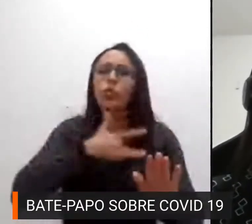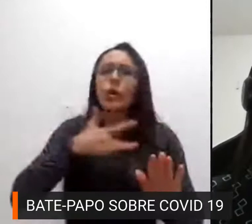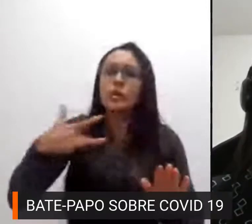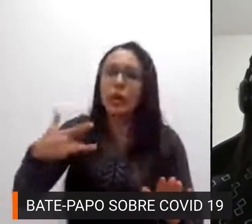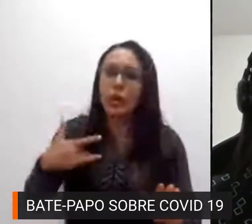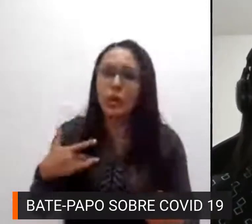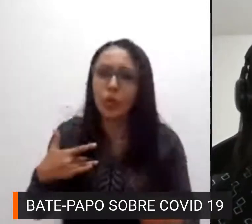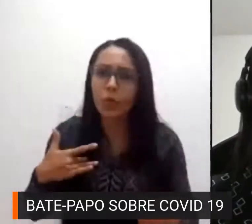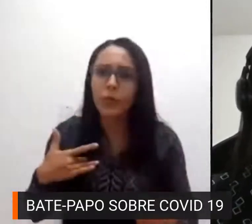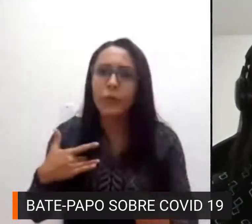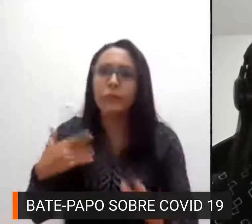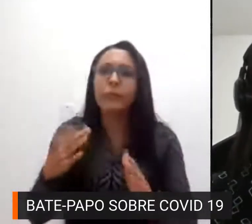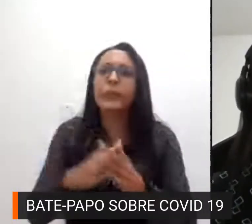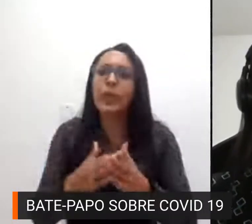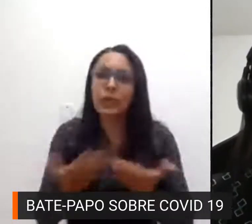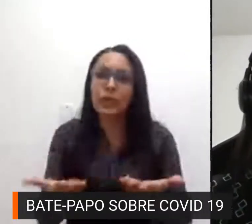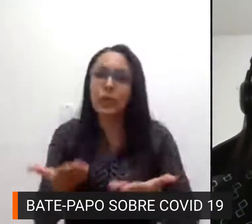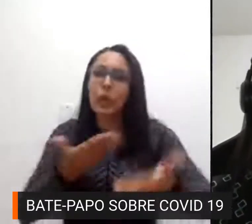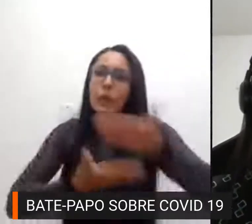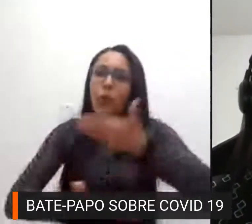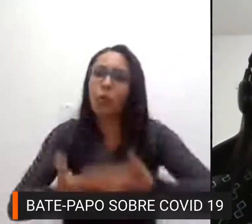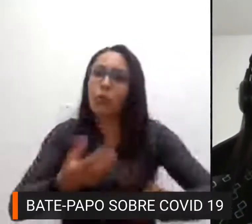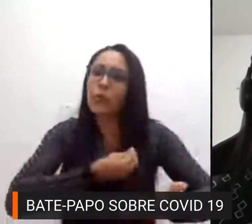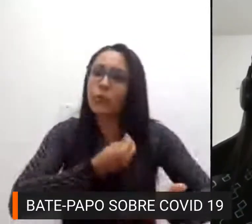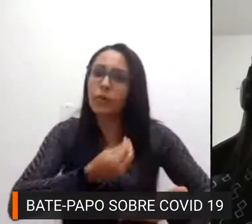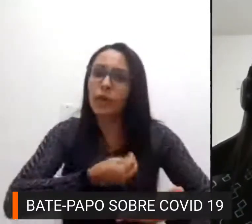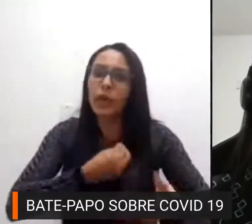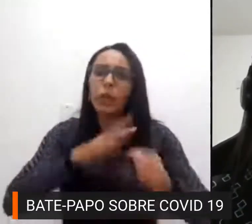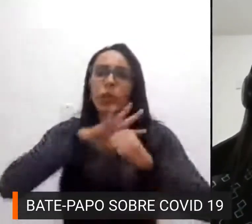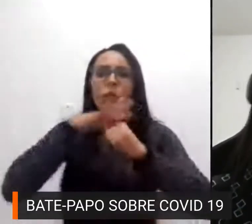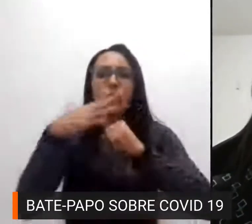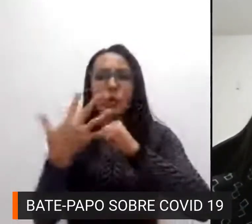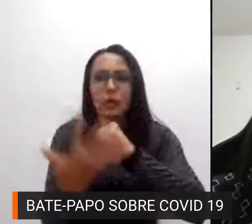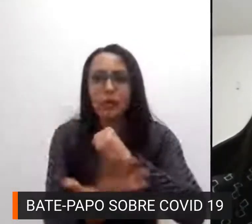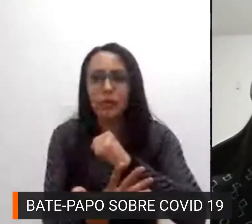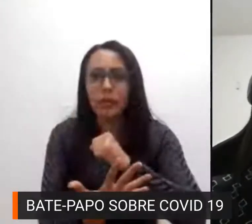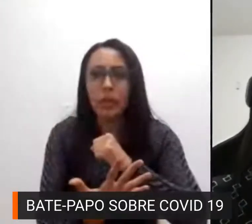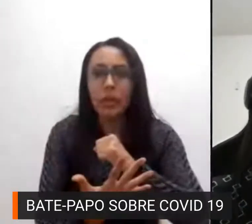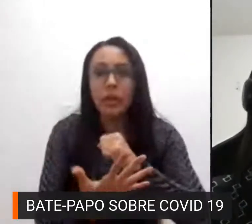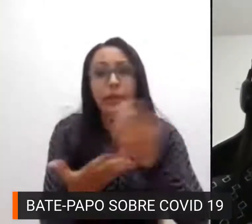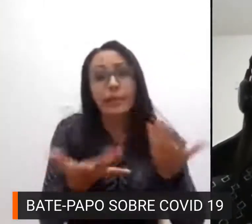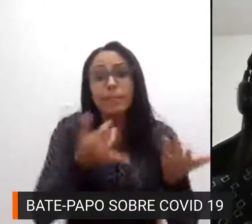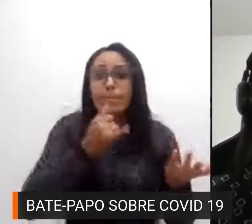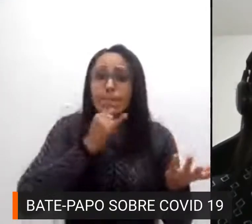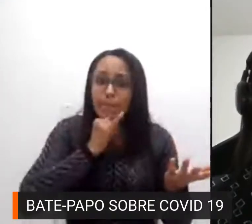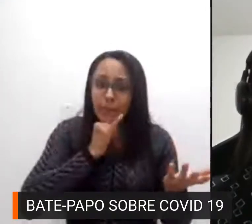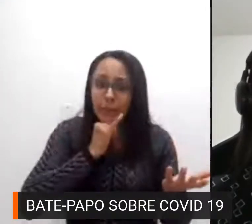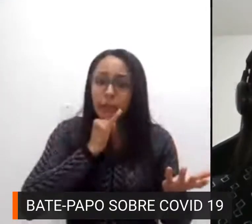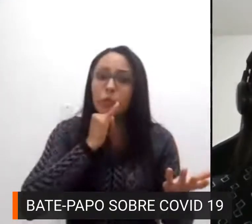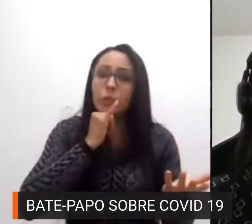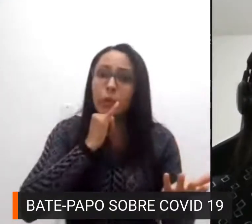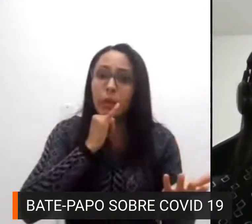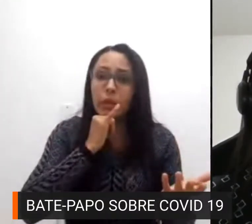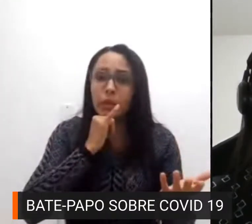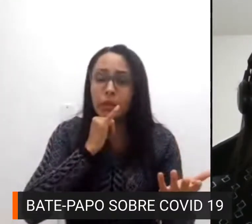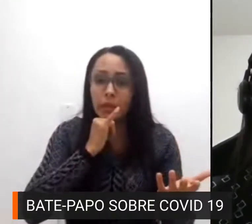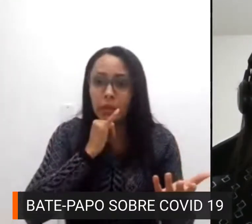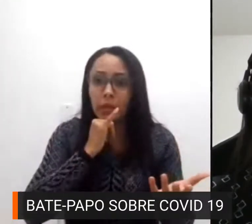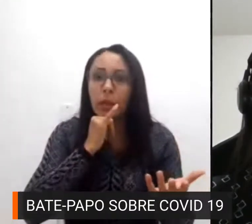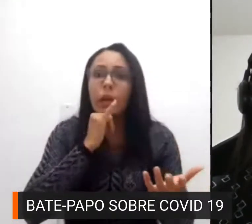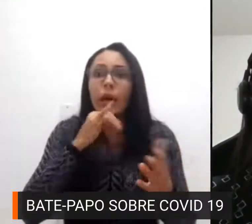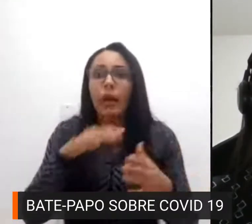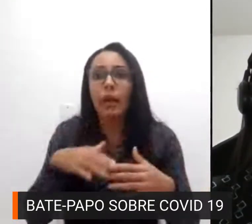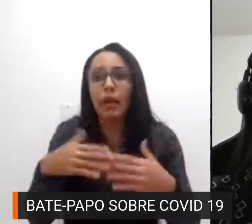para conviver com esse coronavírus, que é algo que vai, infelizmente, existir para o resto das